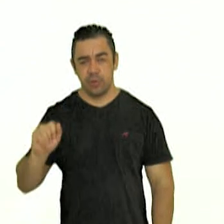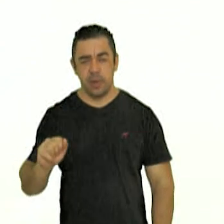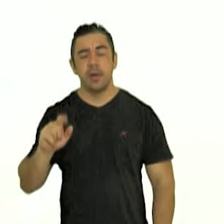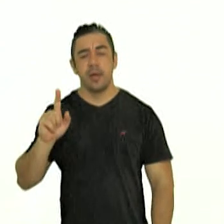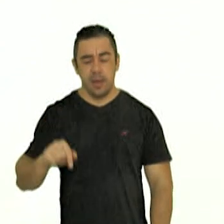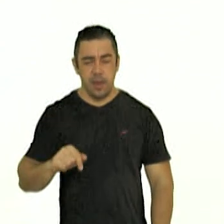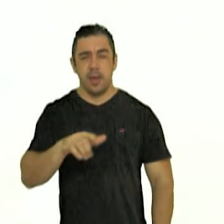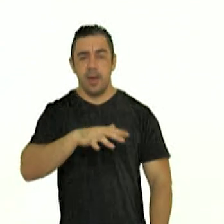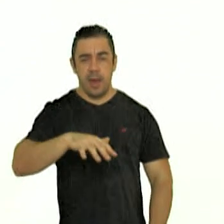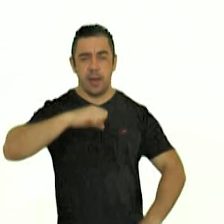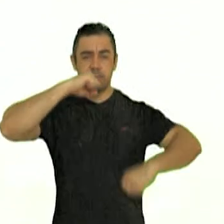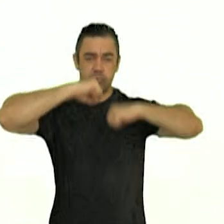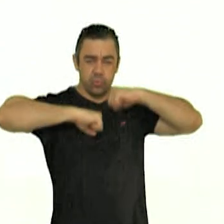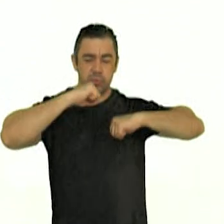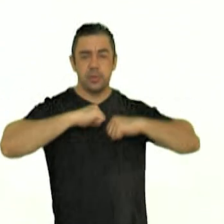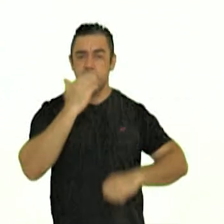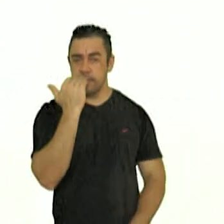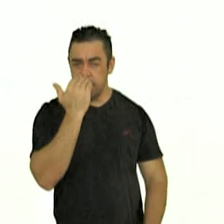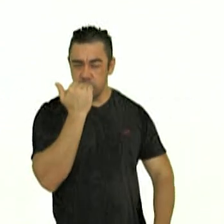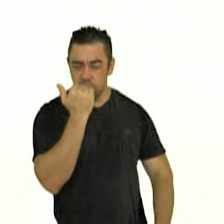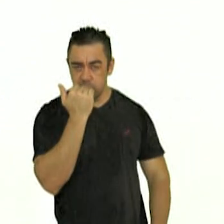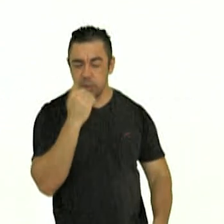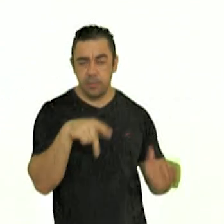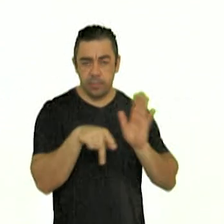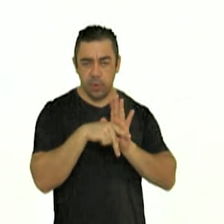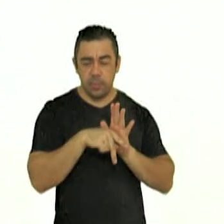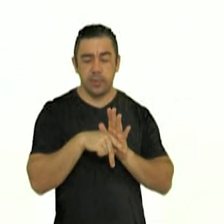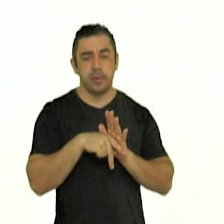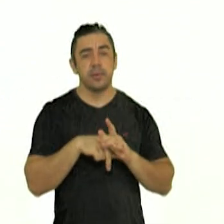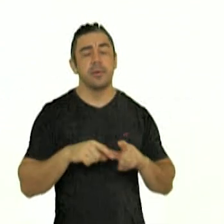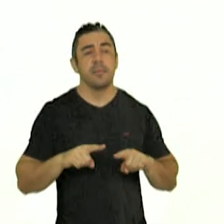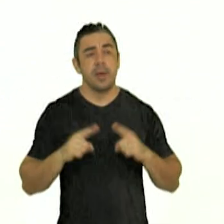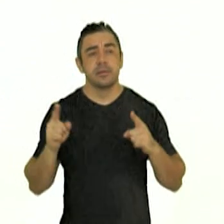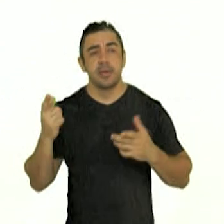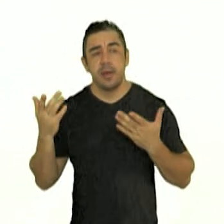alimentícia, tem um parque industrial alimentício gigante, mas quer fazer uma